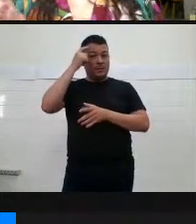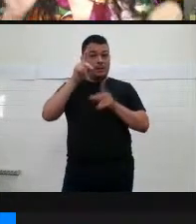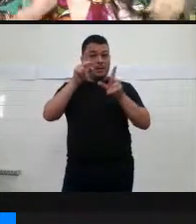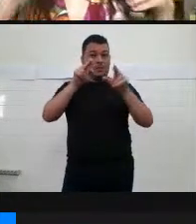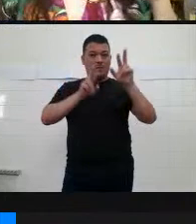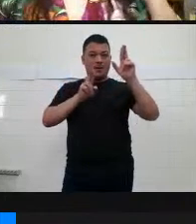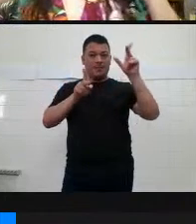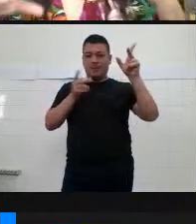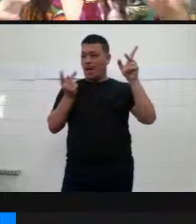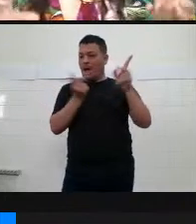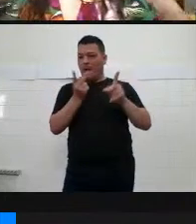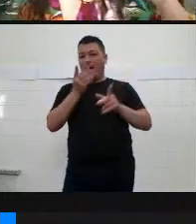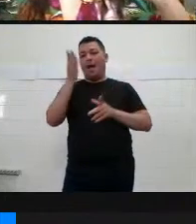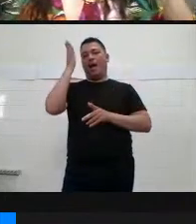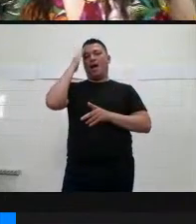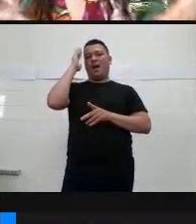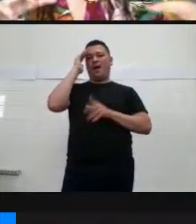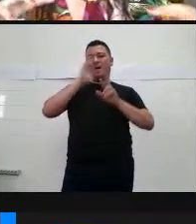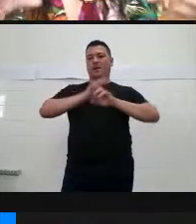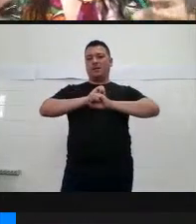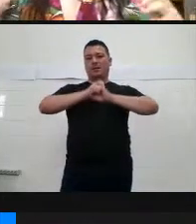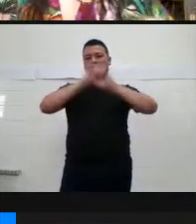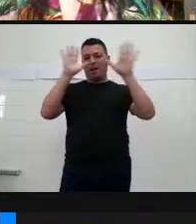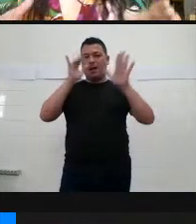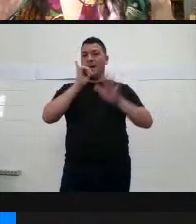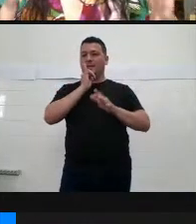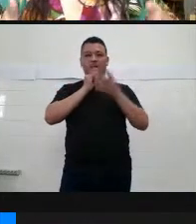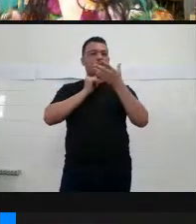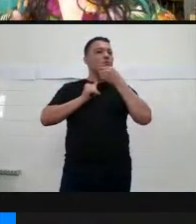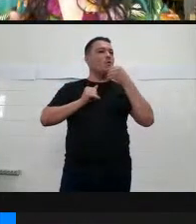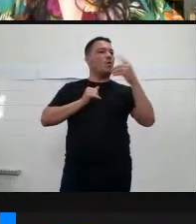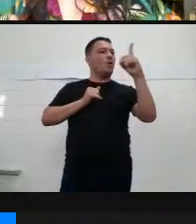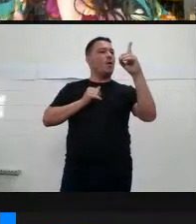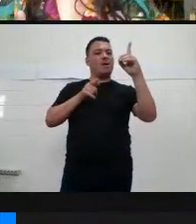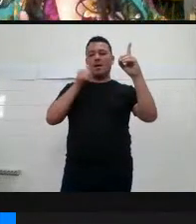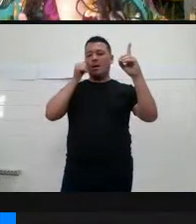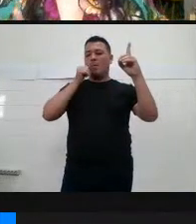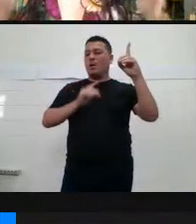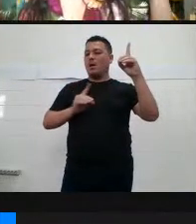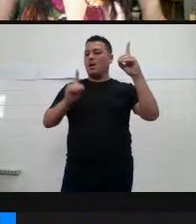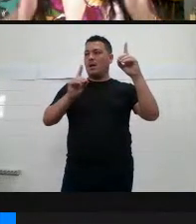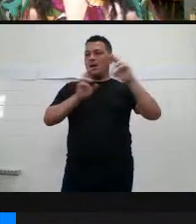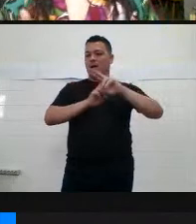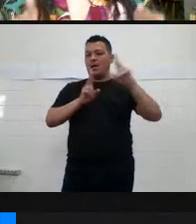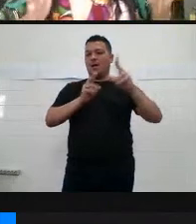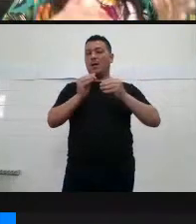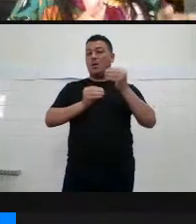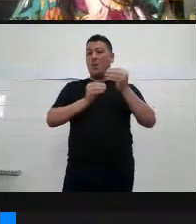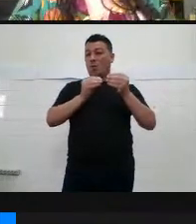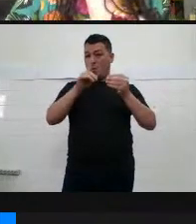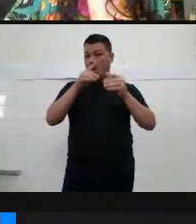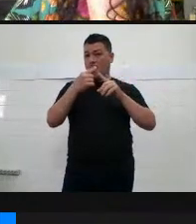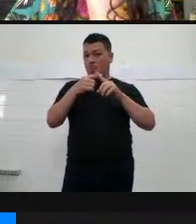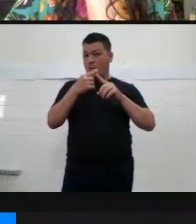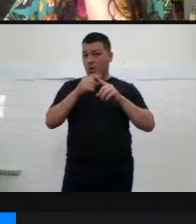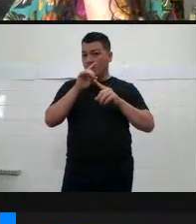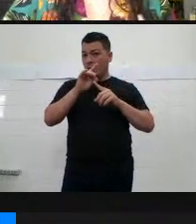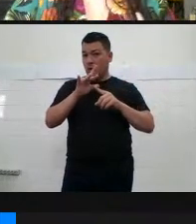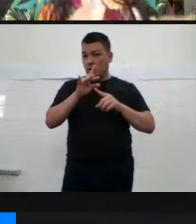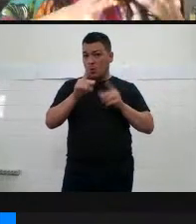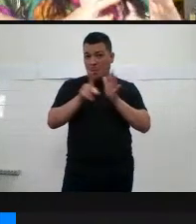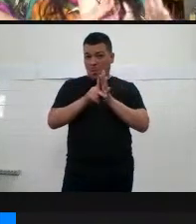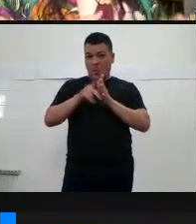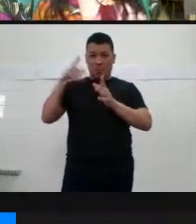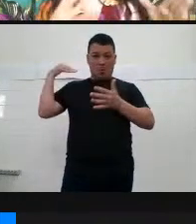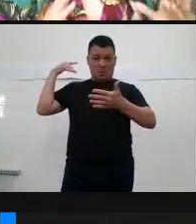diferença. Então, a diferença entre homem e mulher nesse momento, ela não é ontológica,